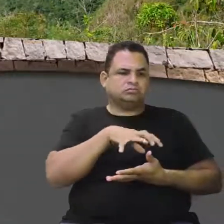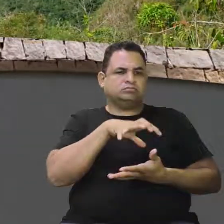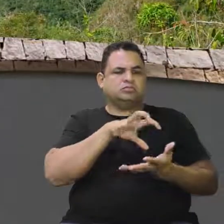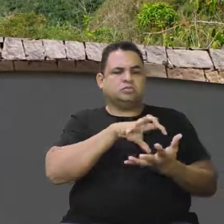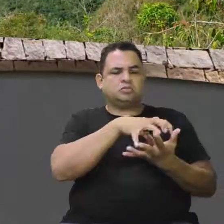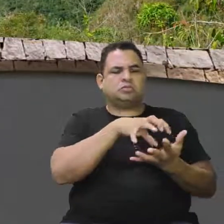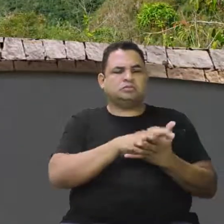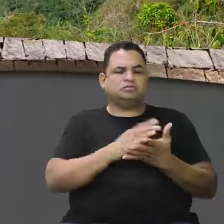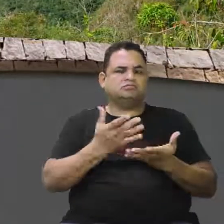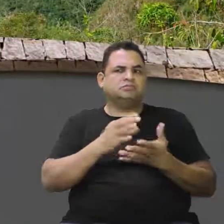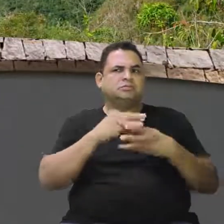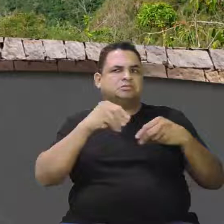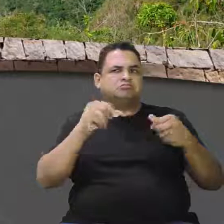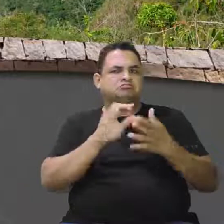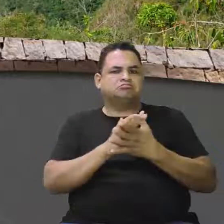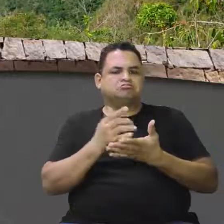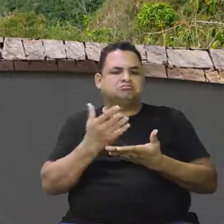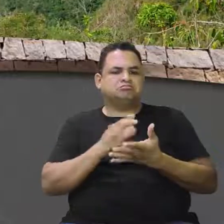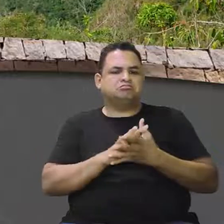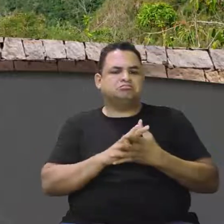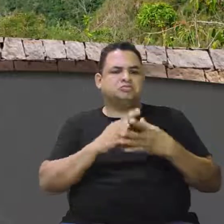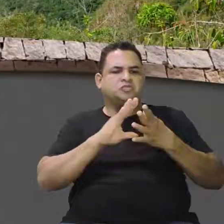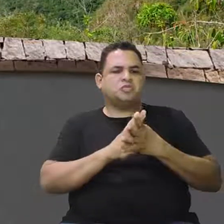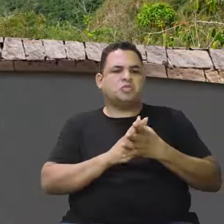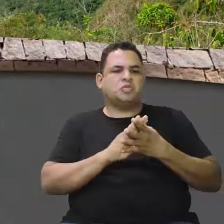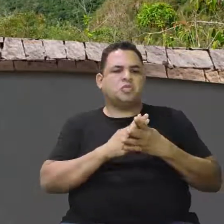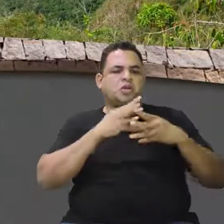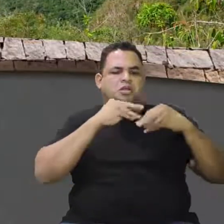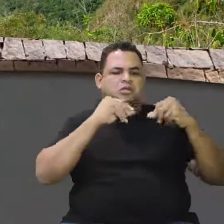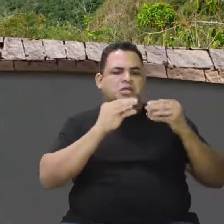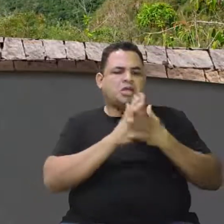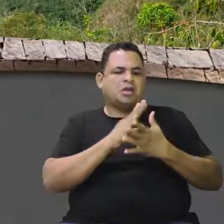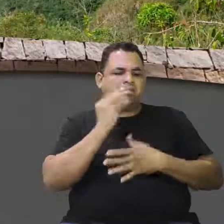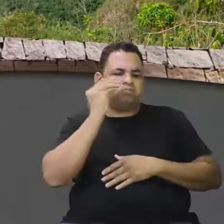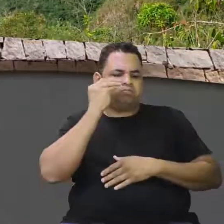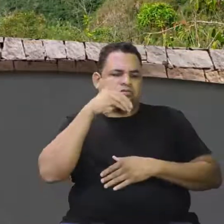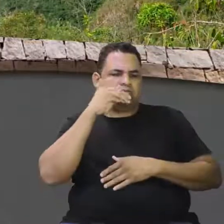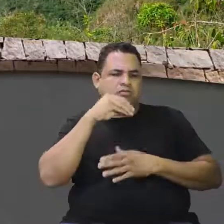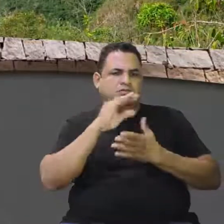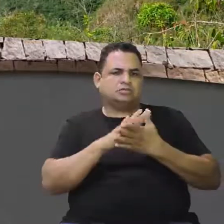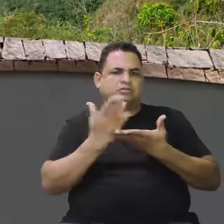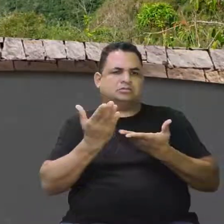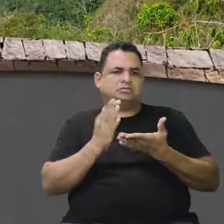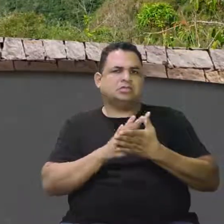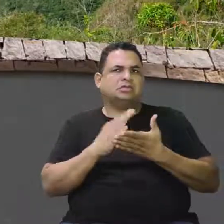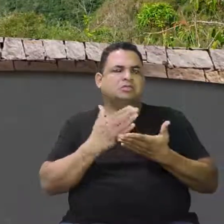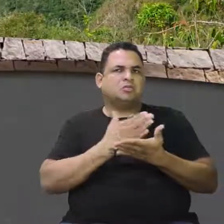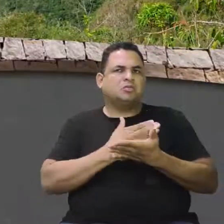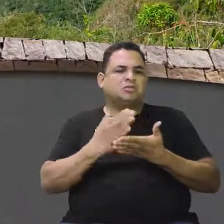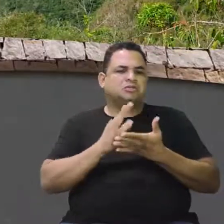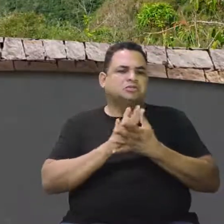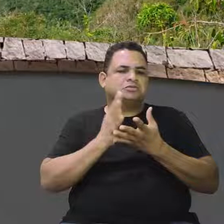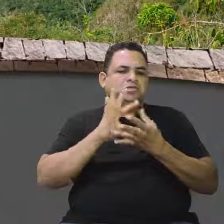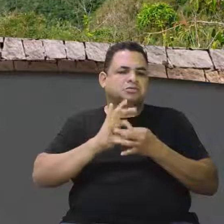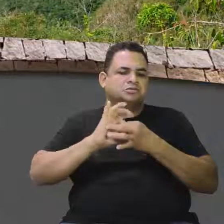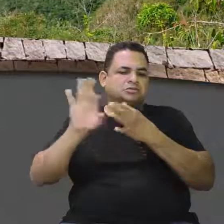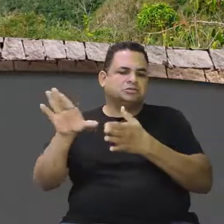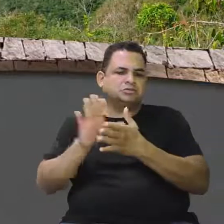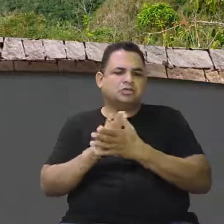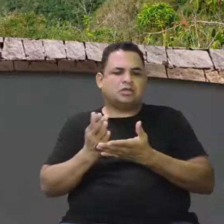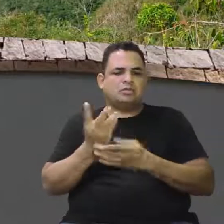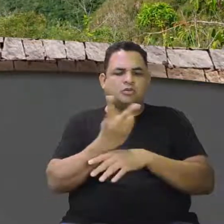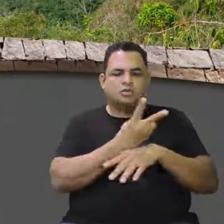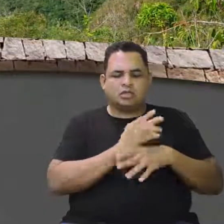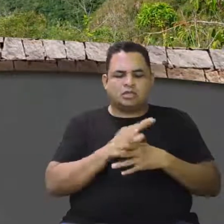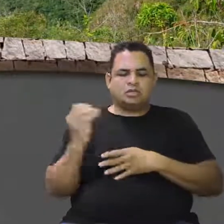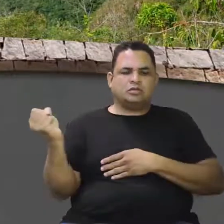não era tão produtivo. E isso acabou aí trazendo aí o quê? O abandono das terras e a busca de novas terras